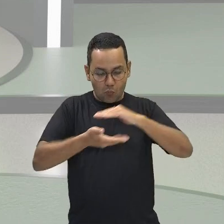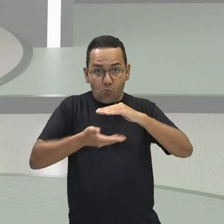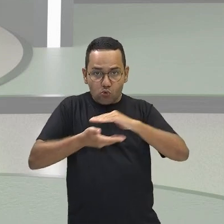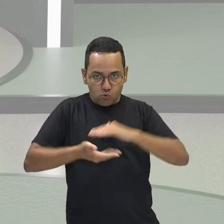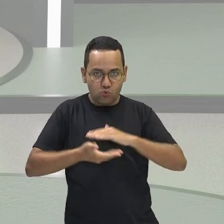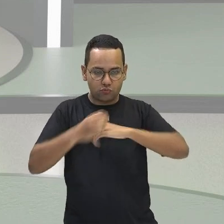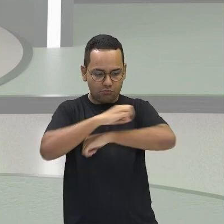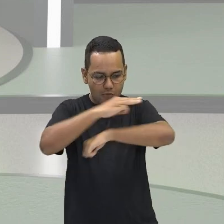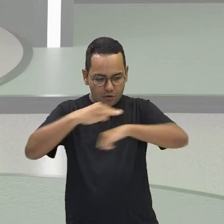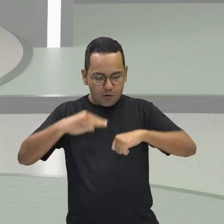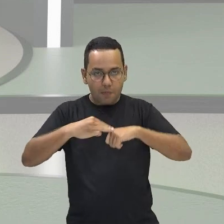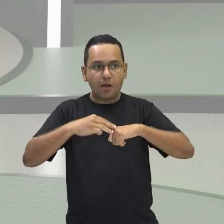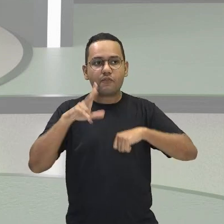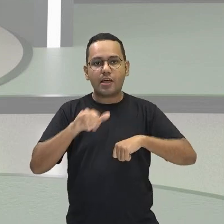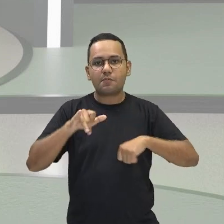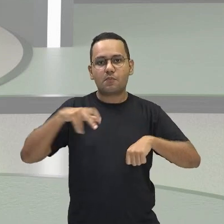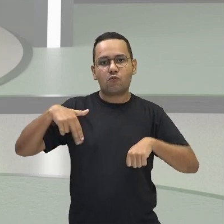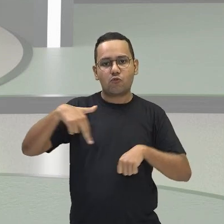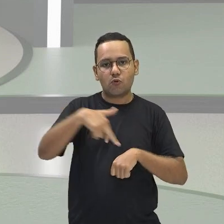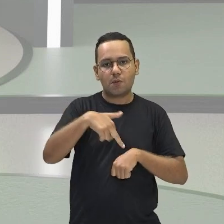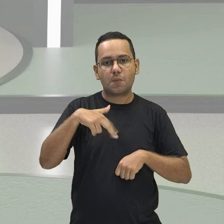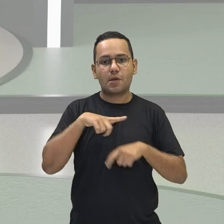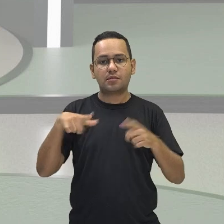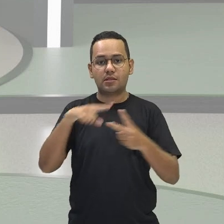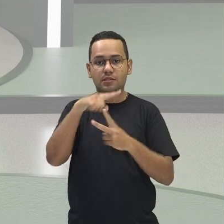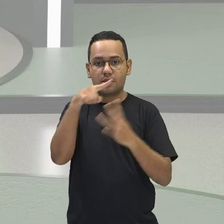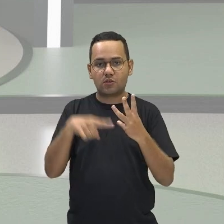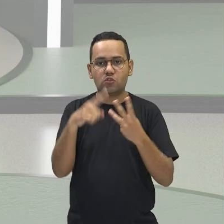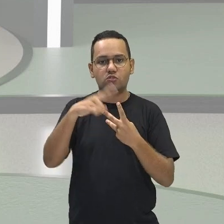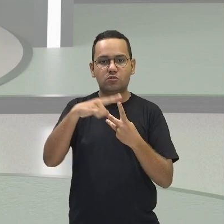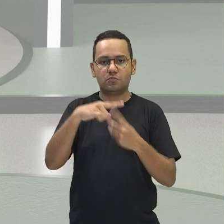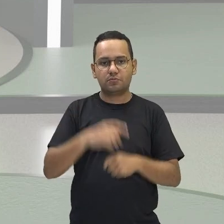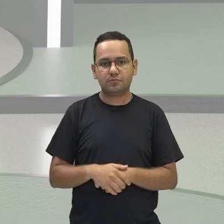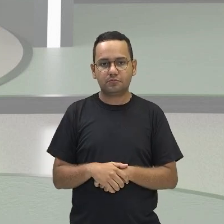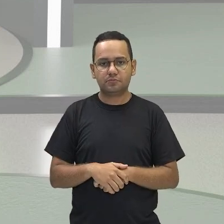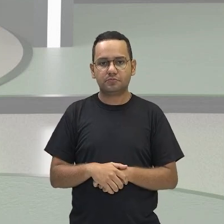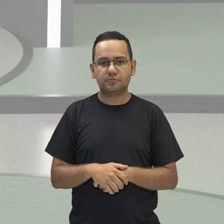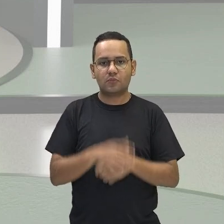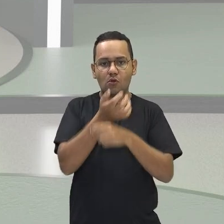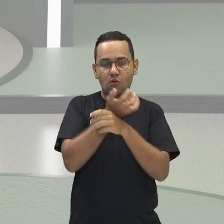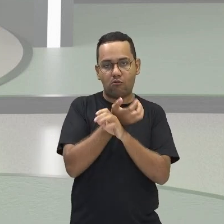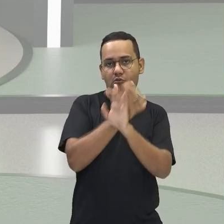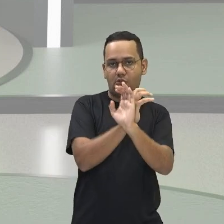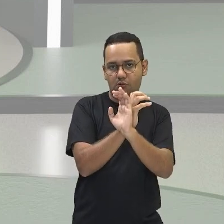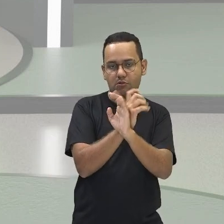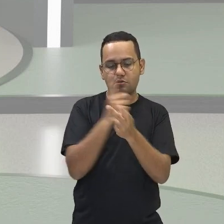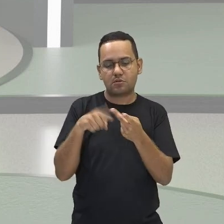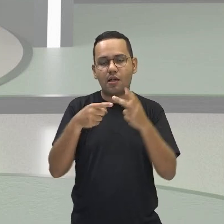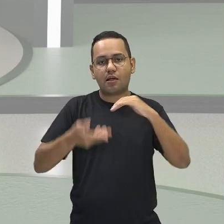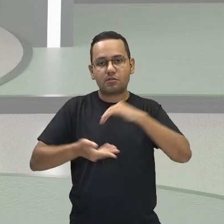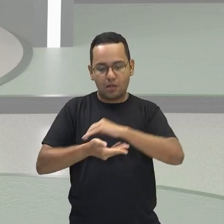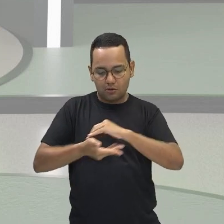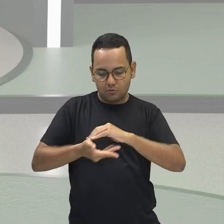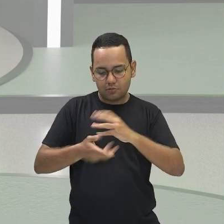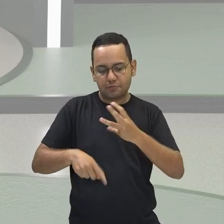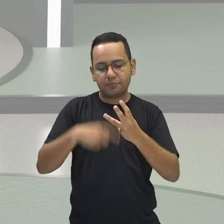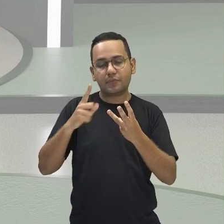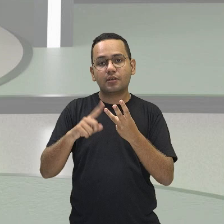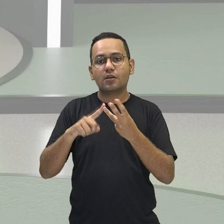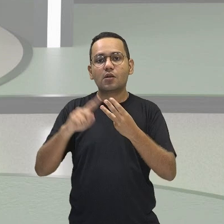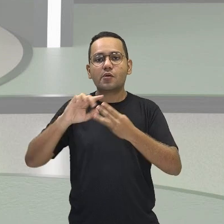estruturas principais: os ossos, as articulações e